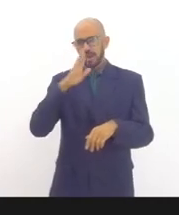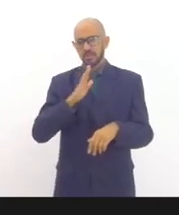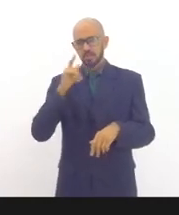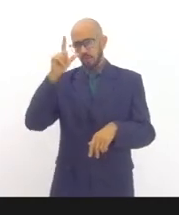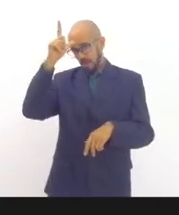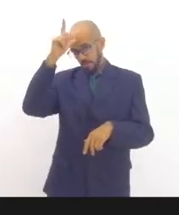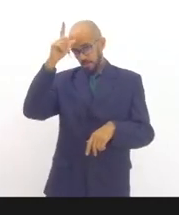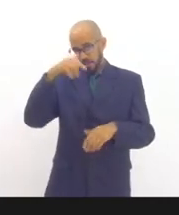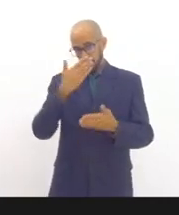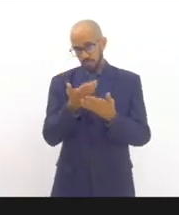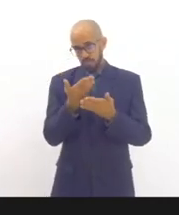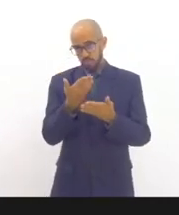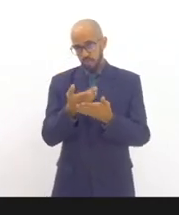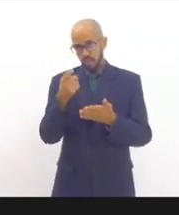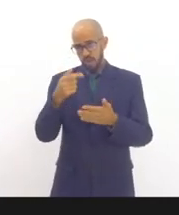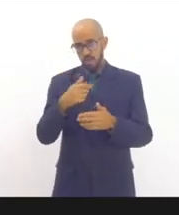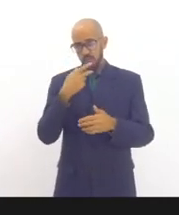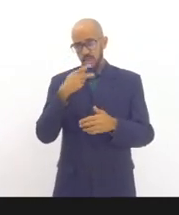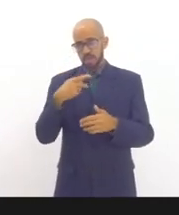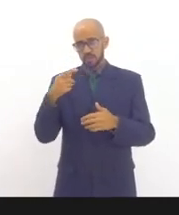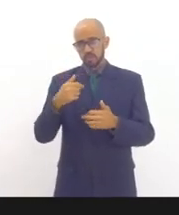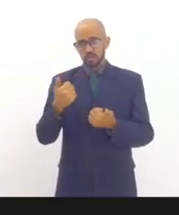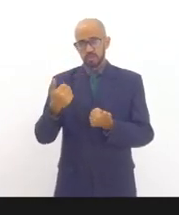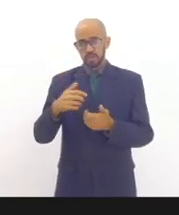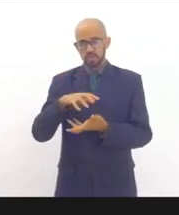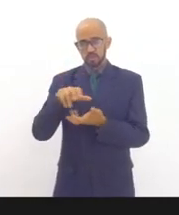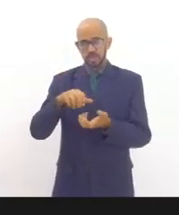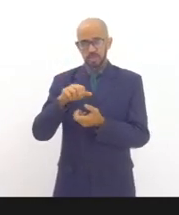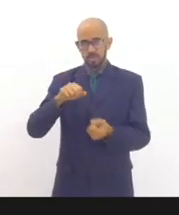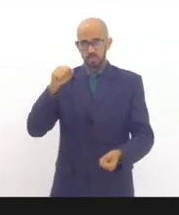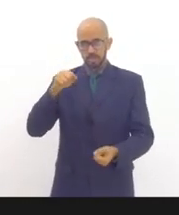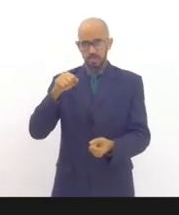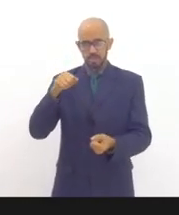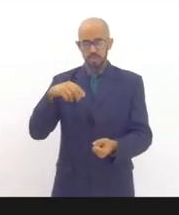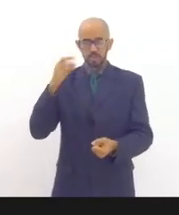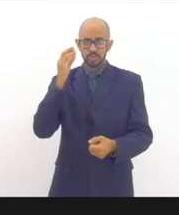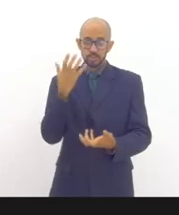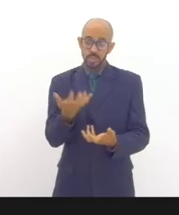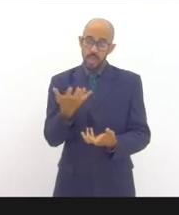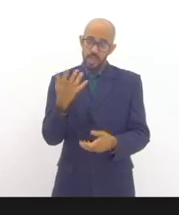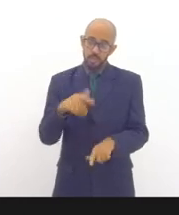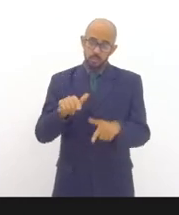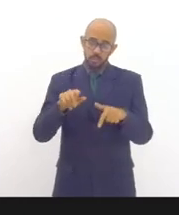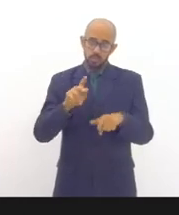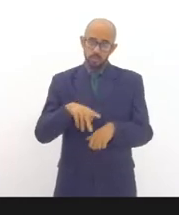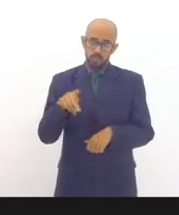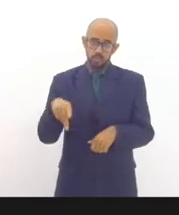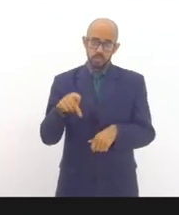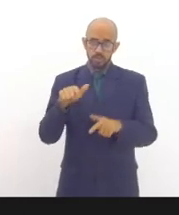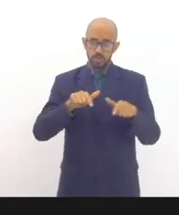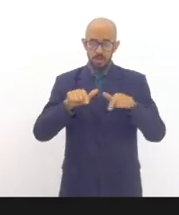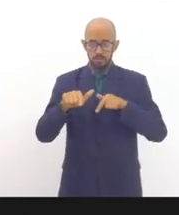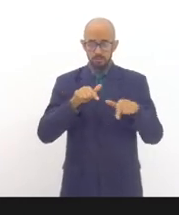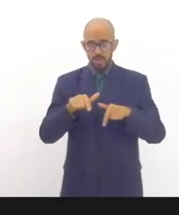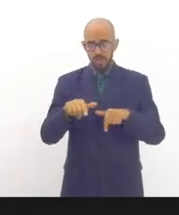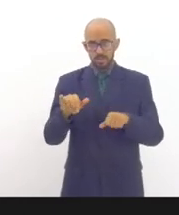na sustentabilidade e a gente procura que o professor trabalhe na língua, né, as questões abordadas aí dentro